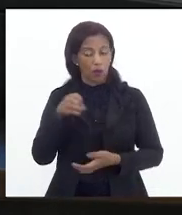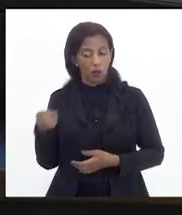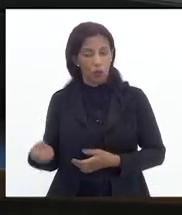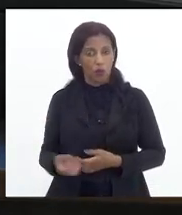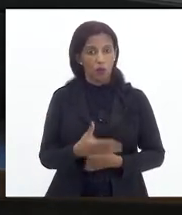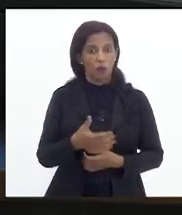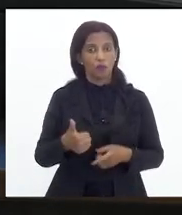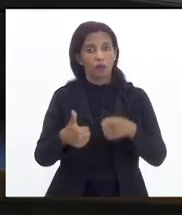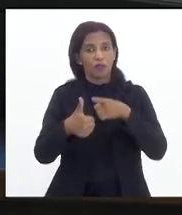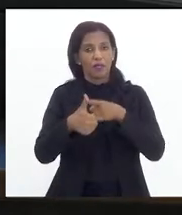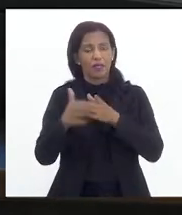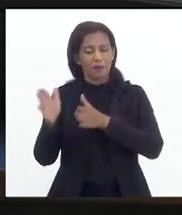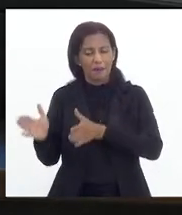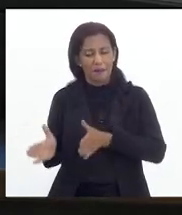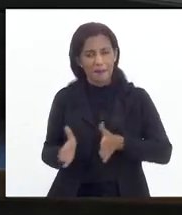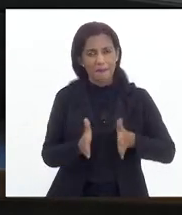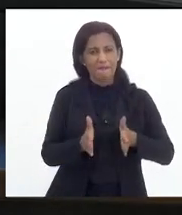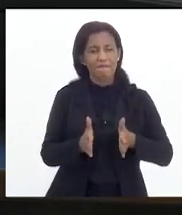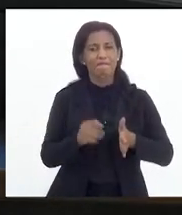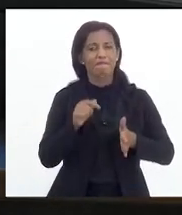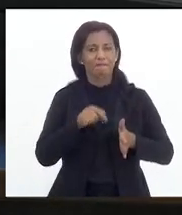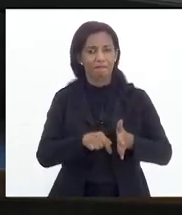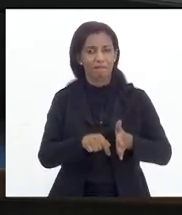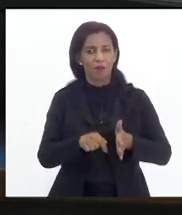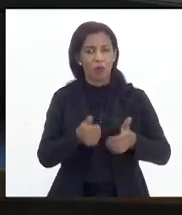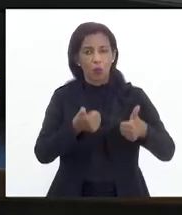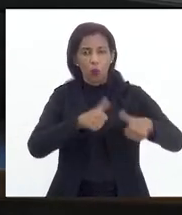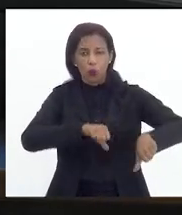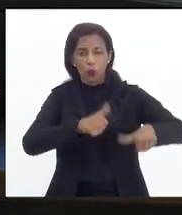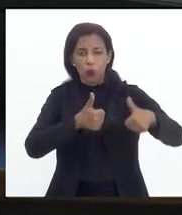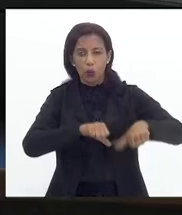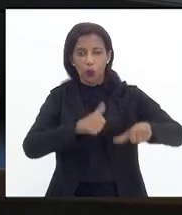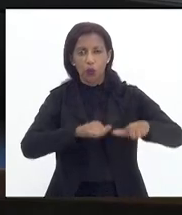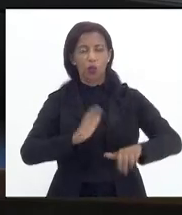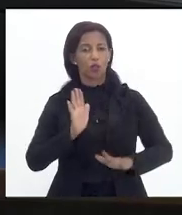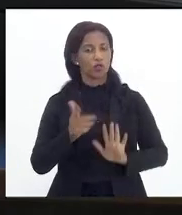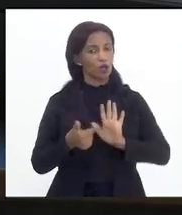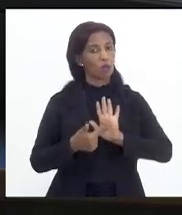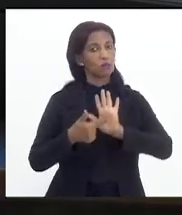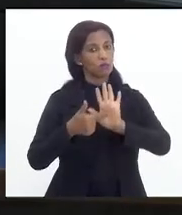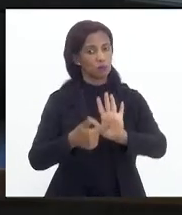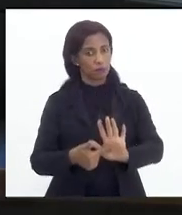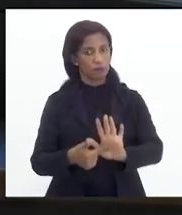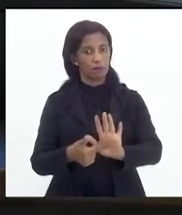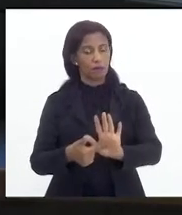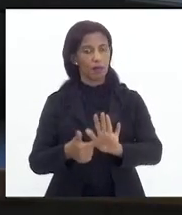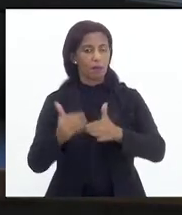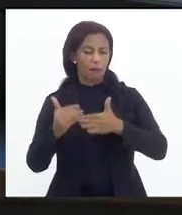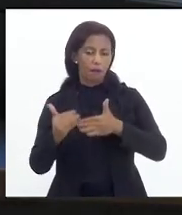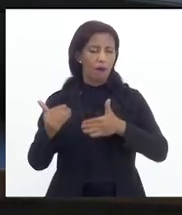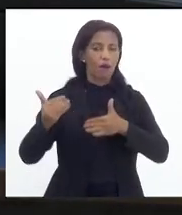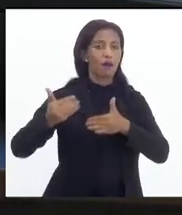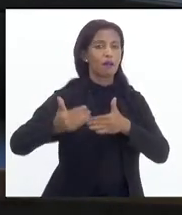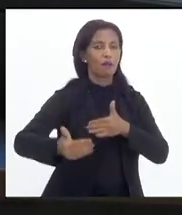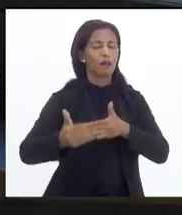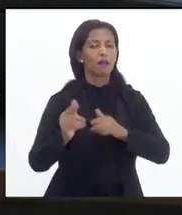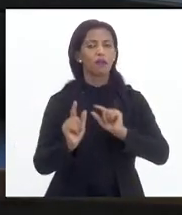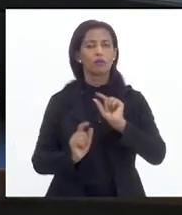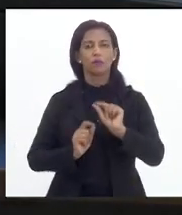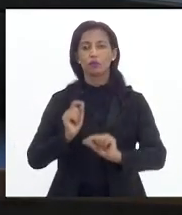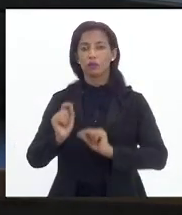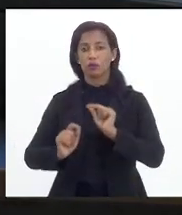desde a primeira fase no diagnóstico nós já apresentamos para além daquilo que